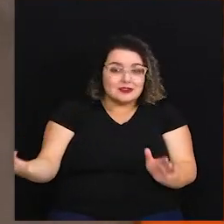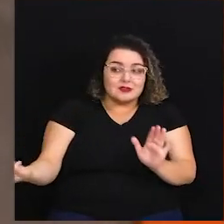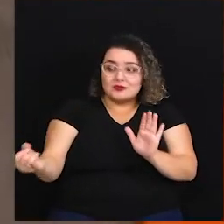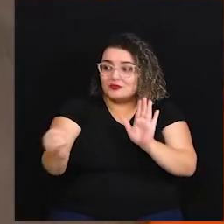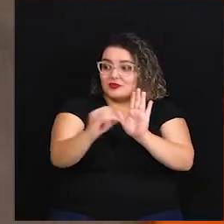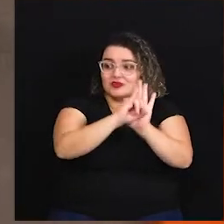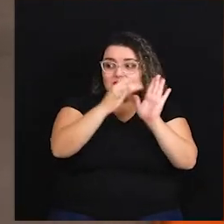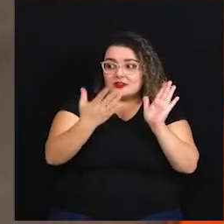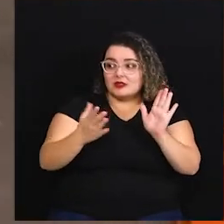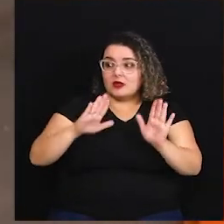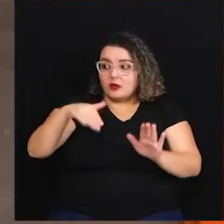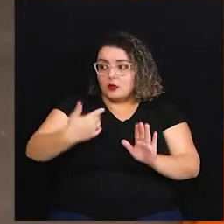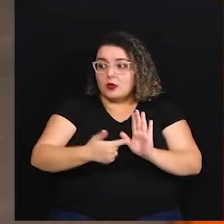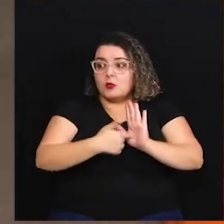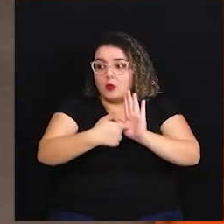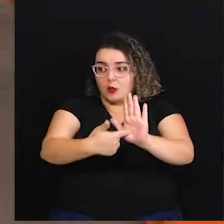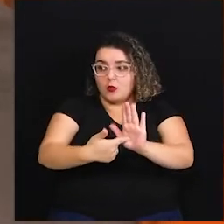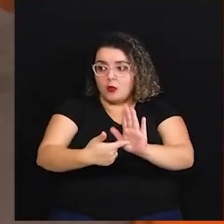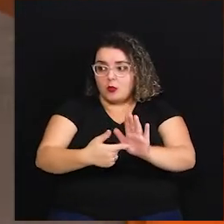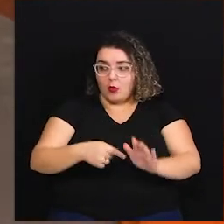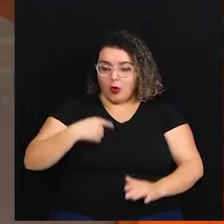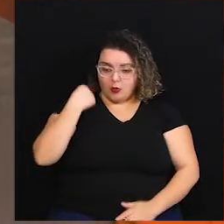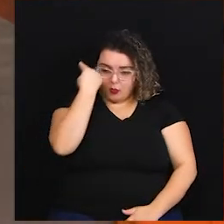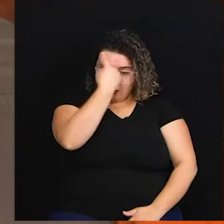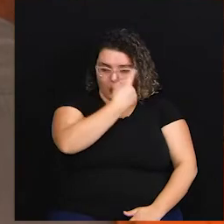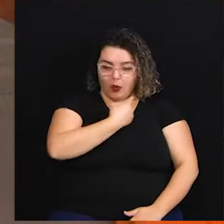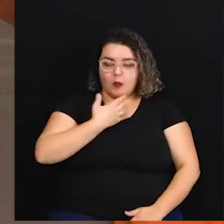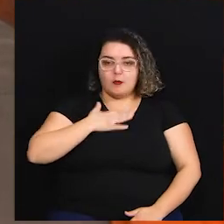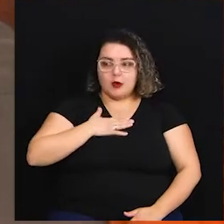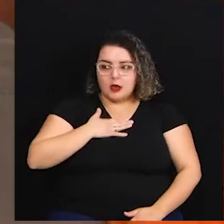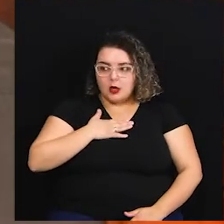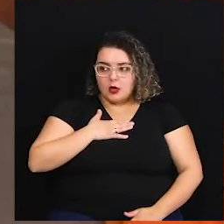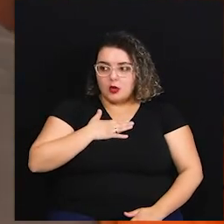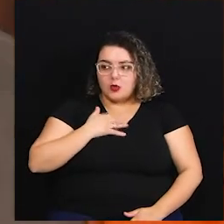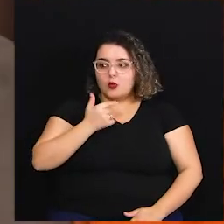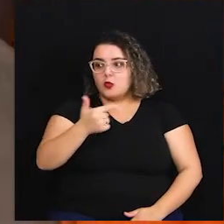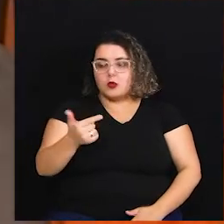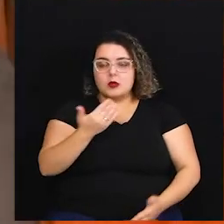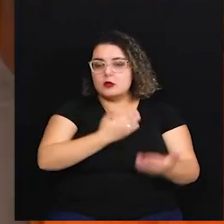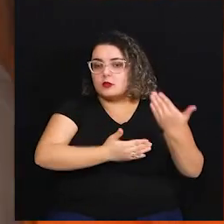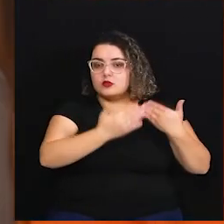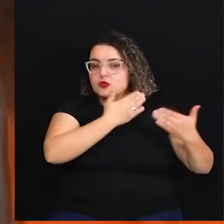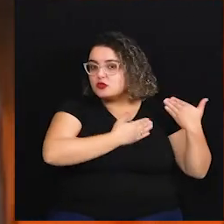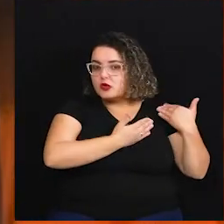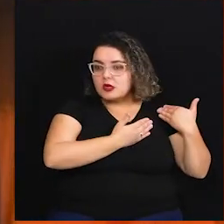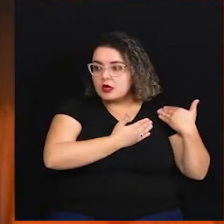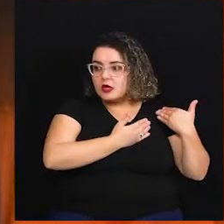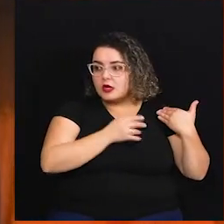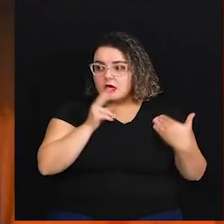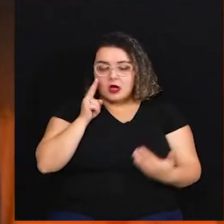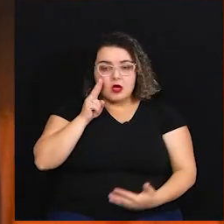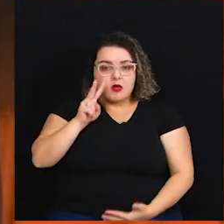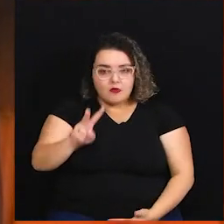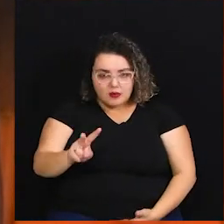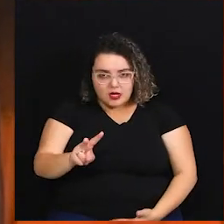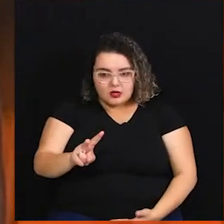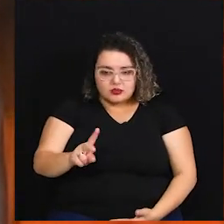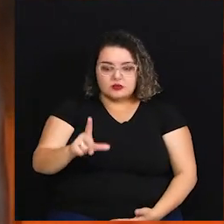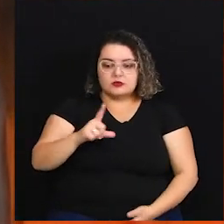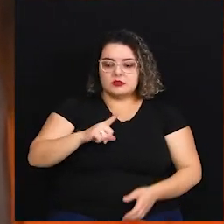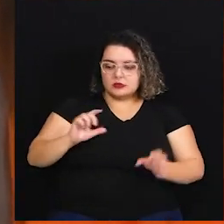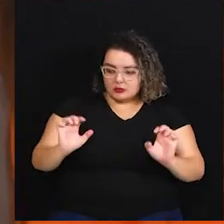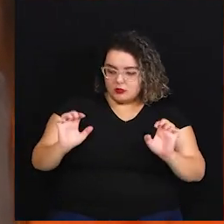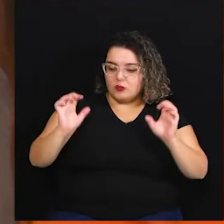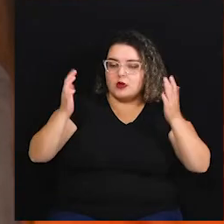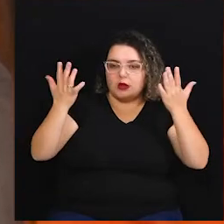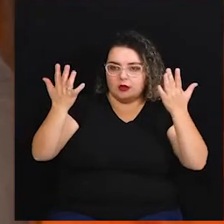que não tinham identidade, porque quando eu mostro o meu rosto, quando eu mostro aquilo que não existia, e eu vejo